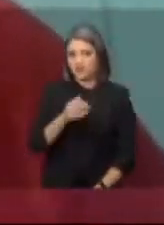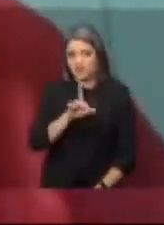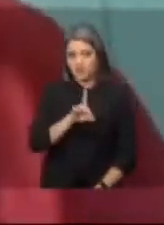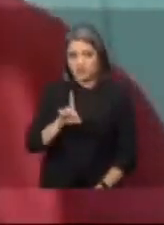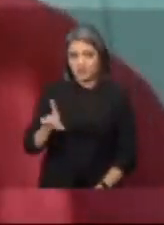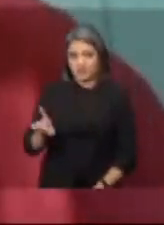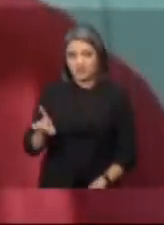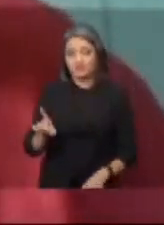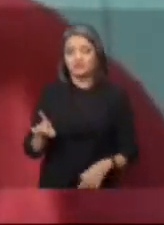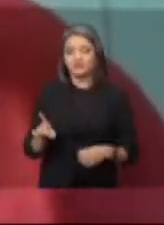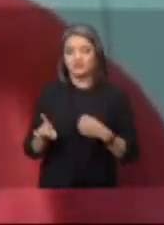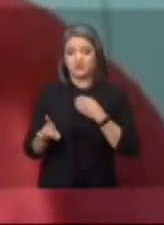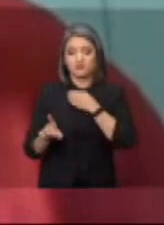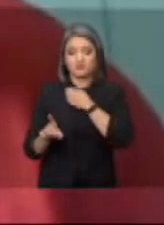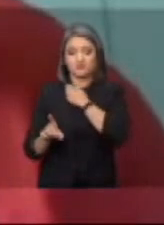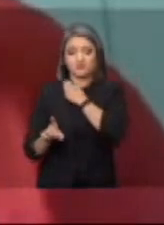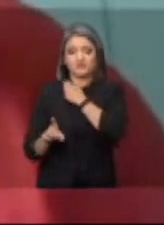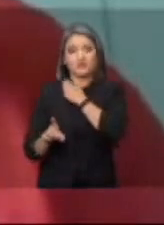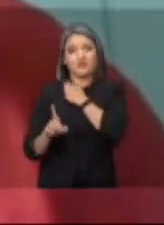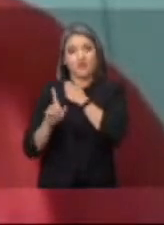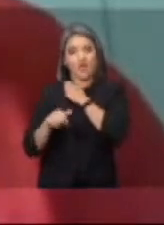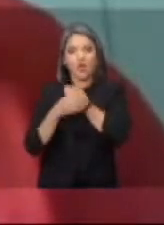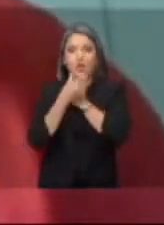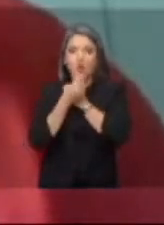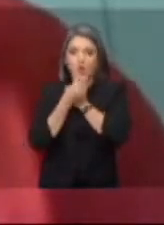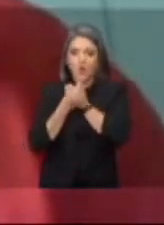materiais que eu falei para o senhor, são do sexo masculino.